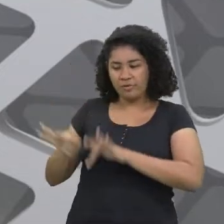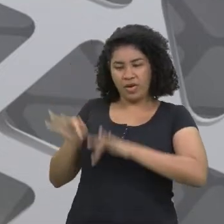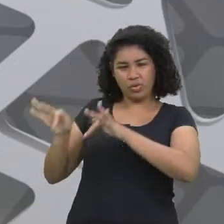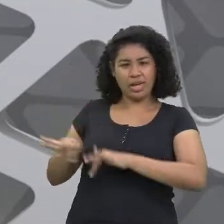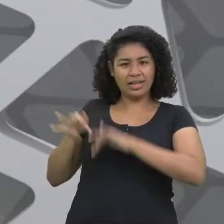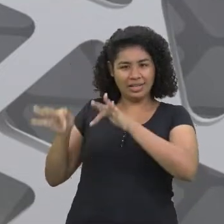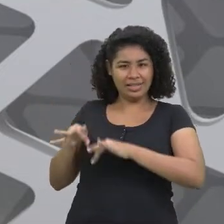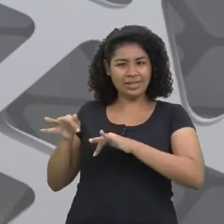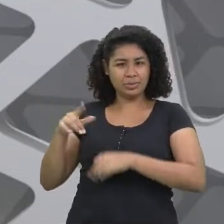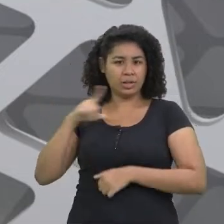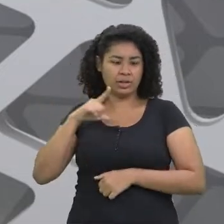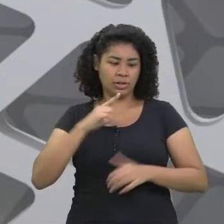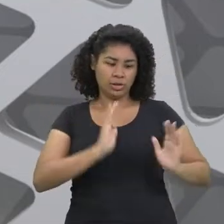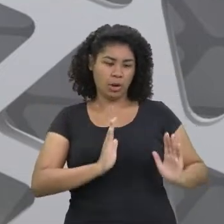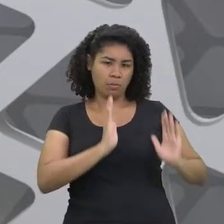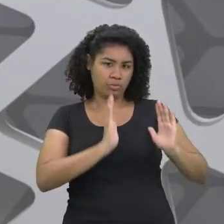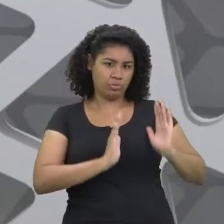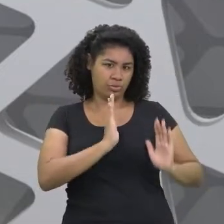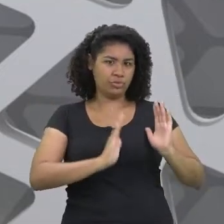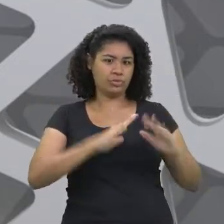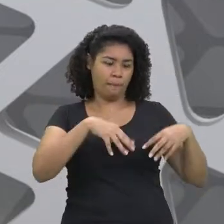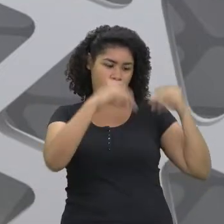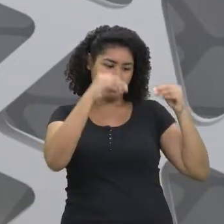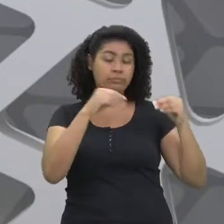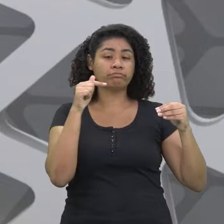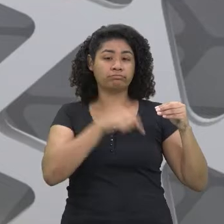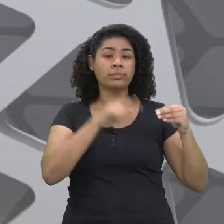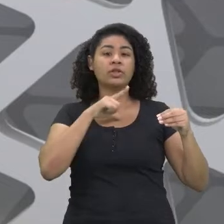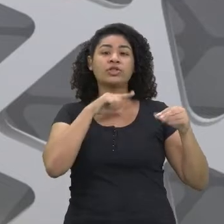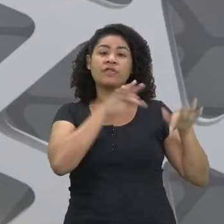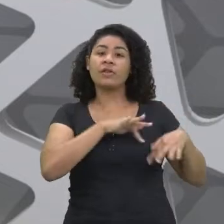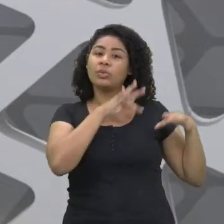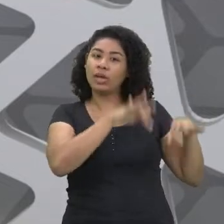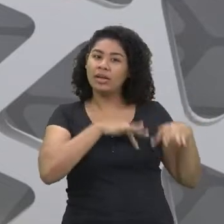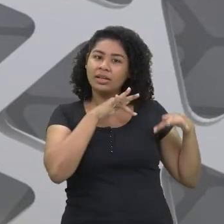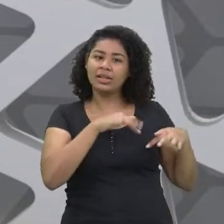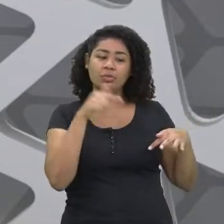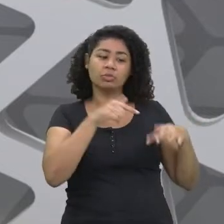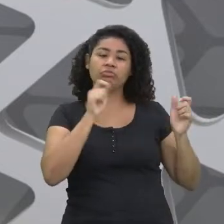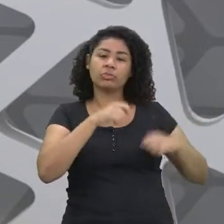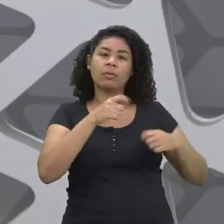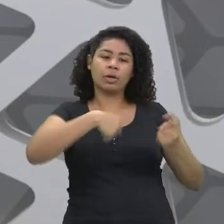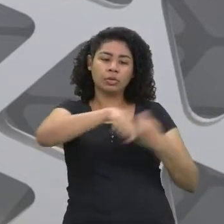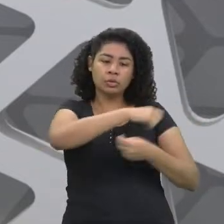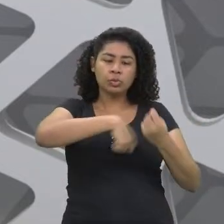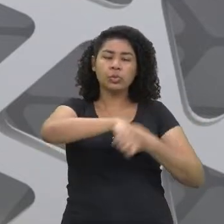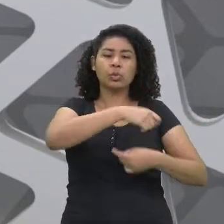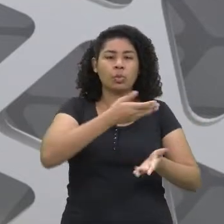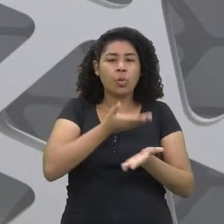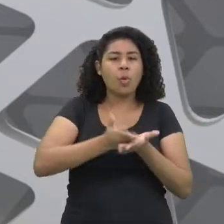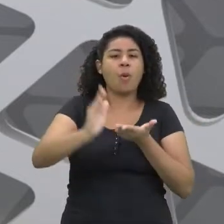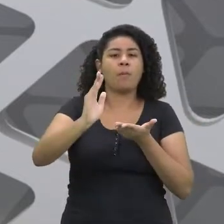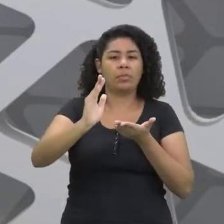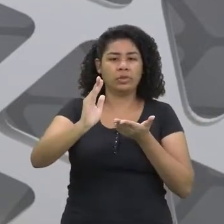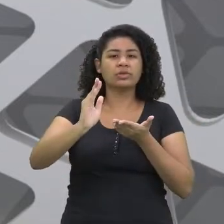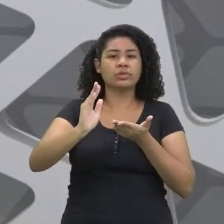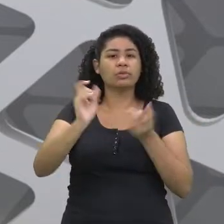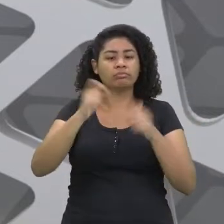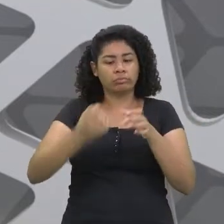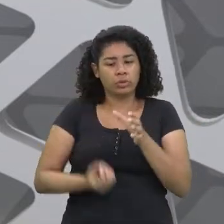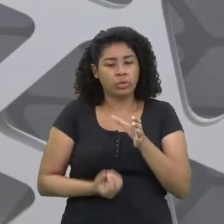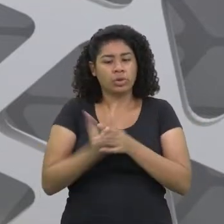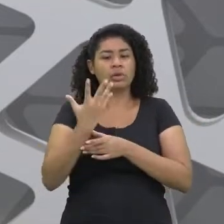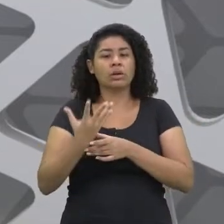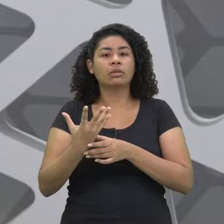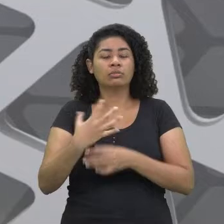dominava a Idade Média, forneceu as bases para a acumulação primitiva do capital, que a gente viu durante a nossa primeira unidade, para surgir uma